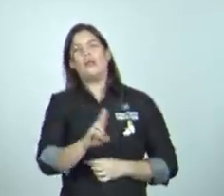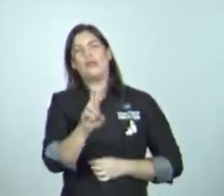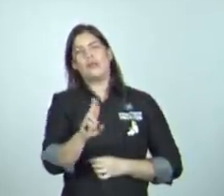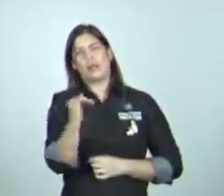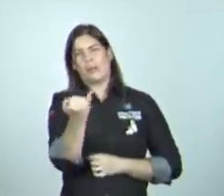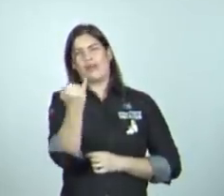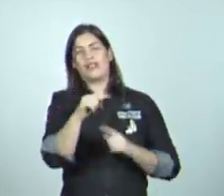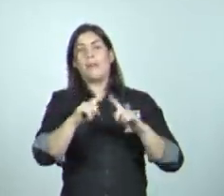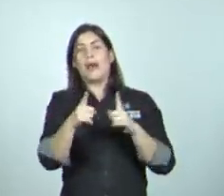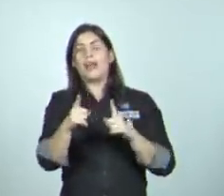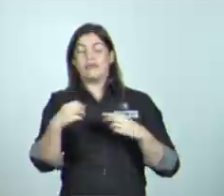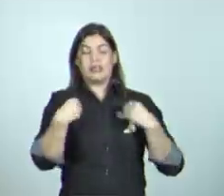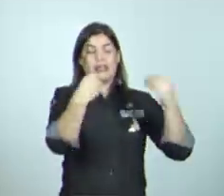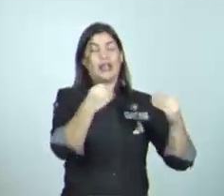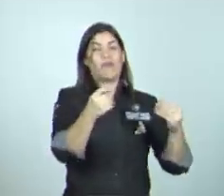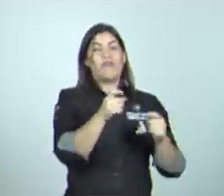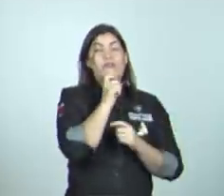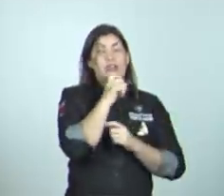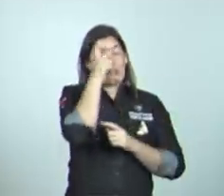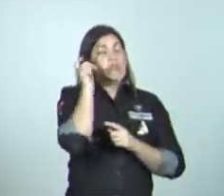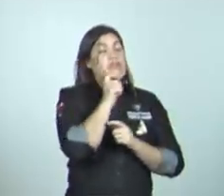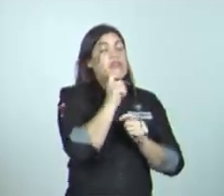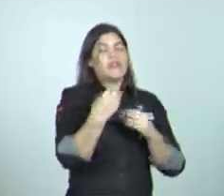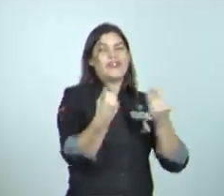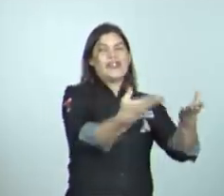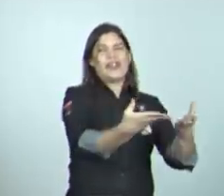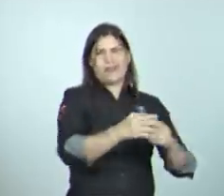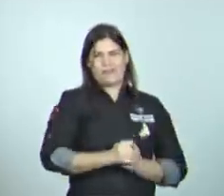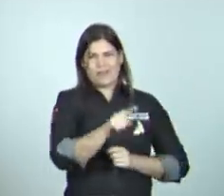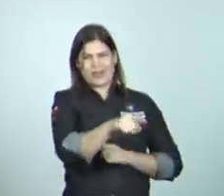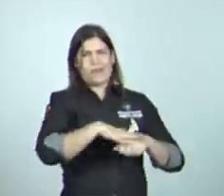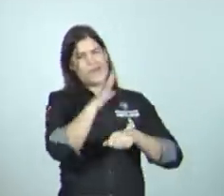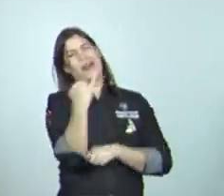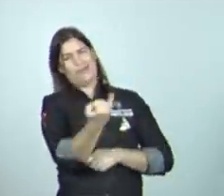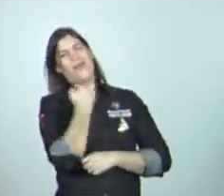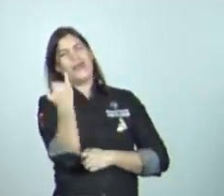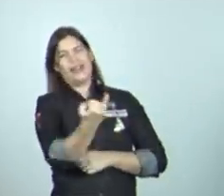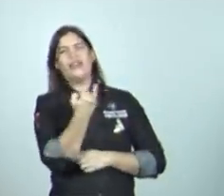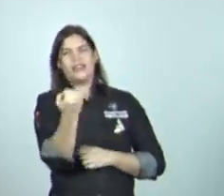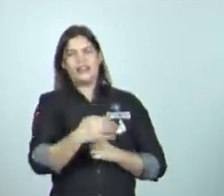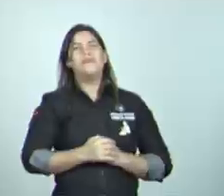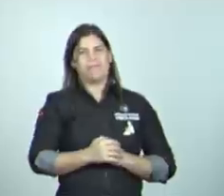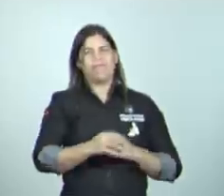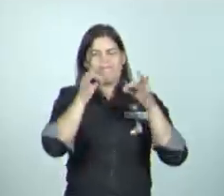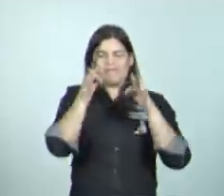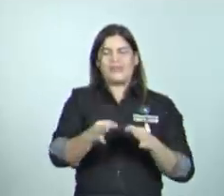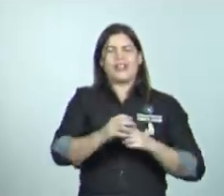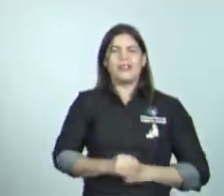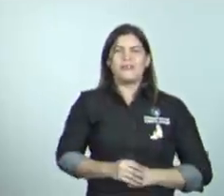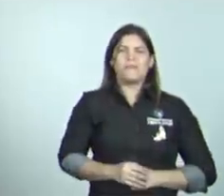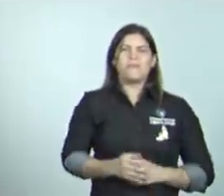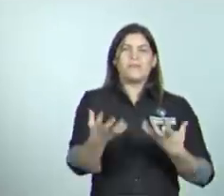mas é o frio que você me pediu que alguém sentisse usando uma roupa que você deu pode ter certeza disso então eu queria